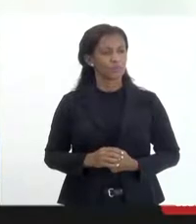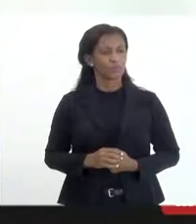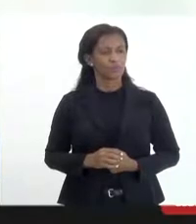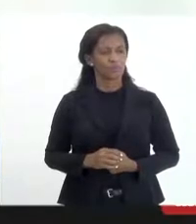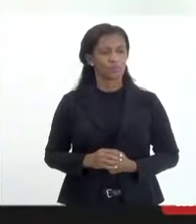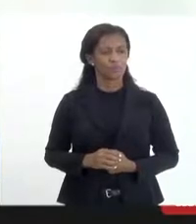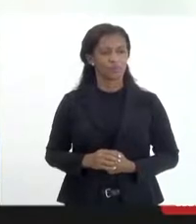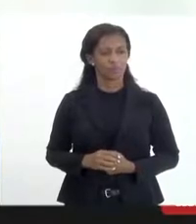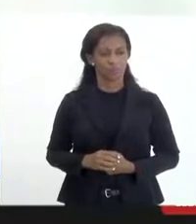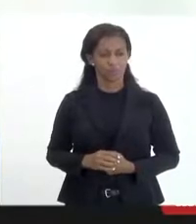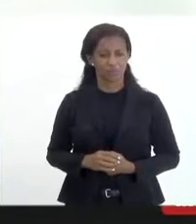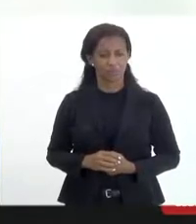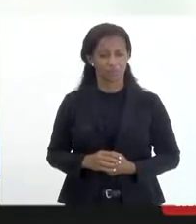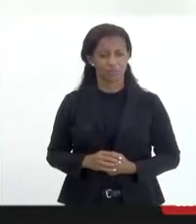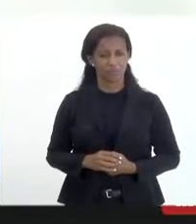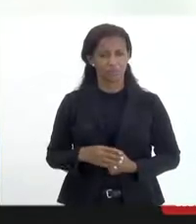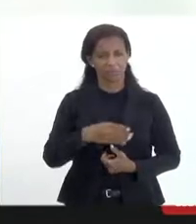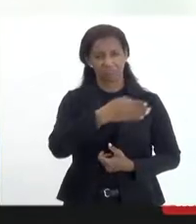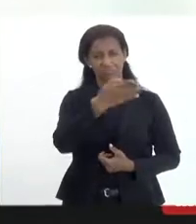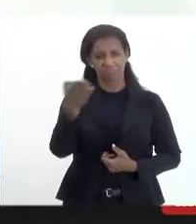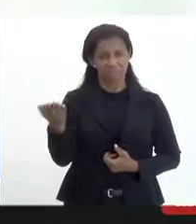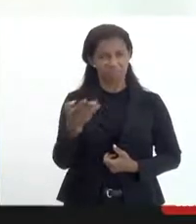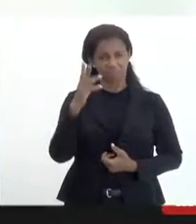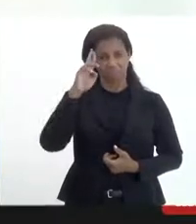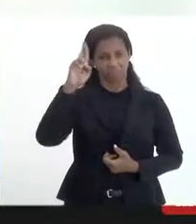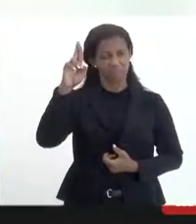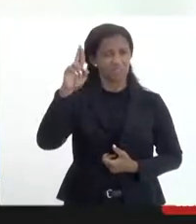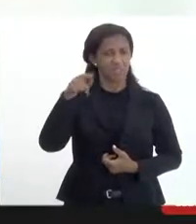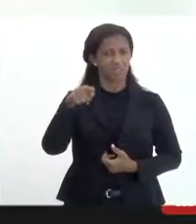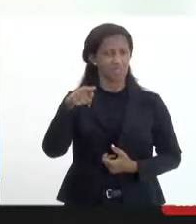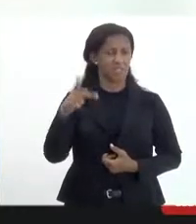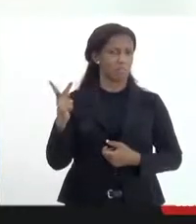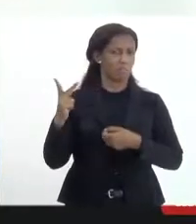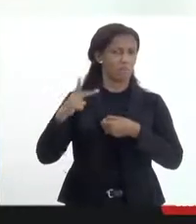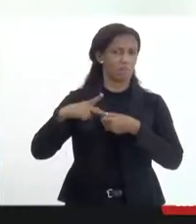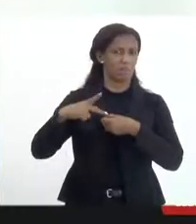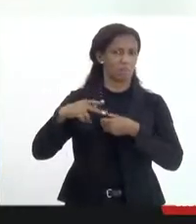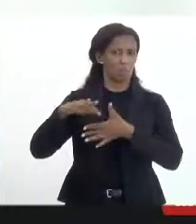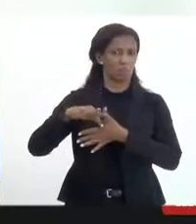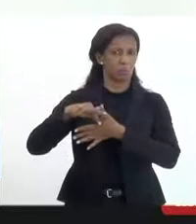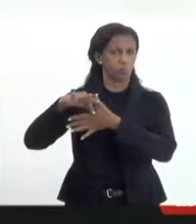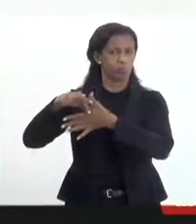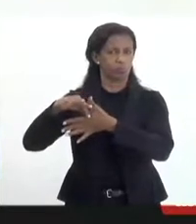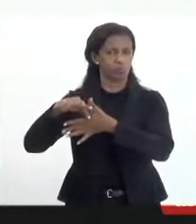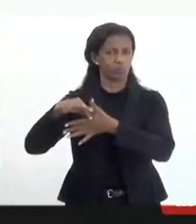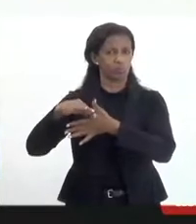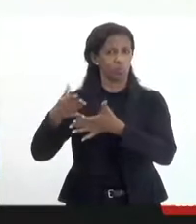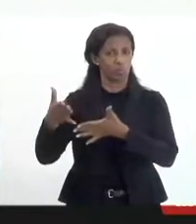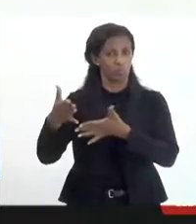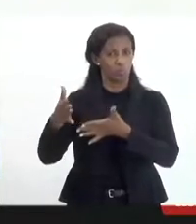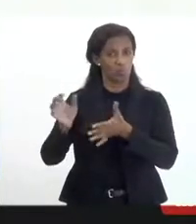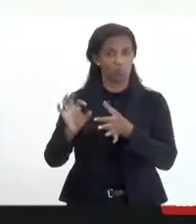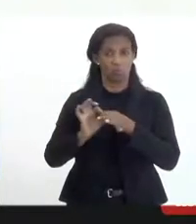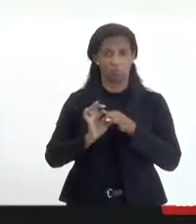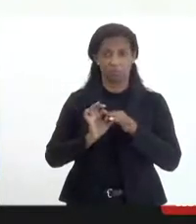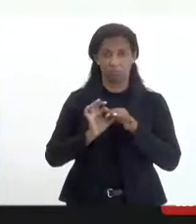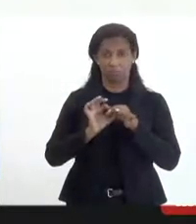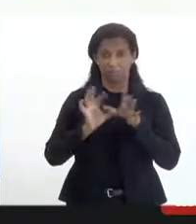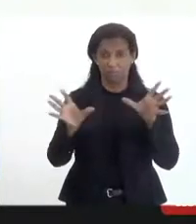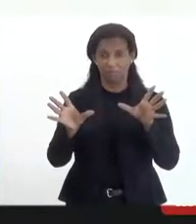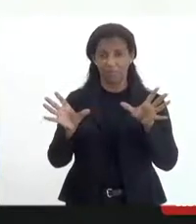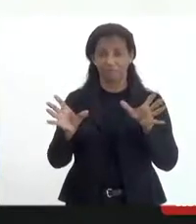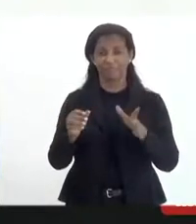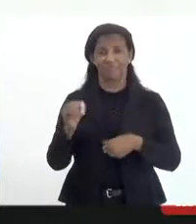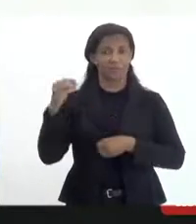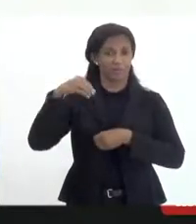que vossas senhorias, representando a Petrobras, com a devida autorização da sua